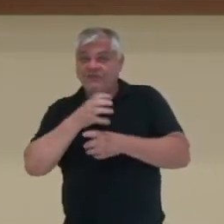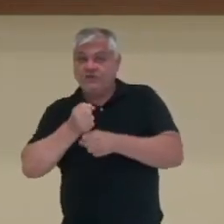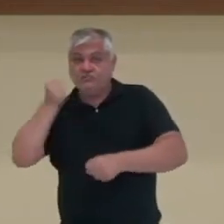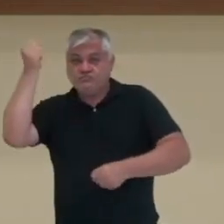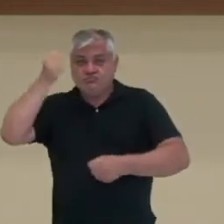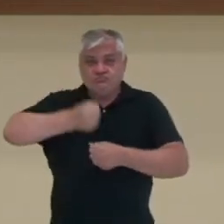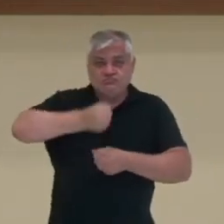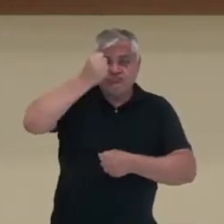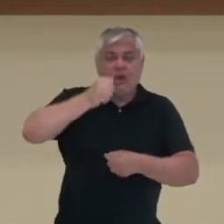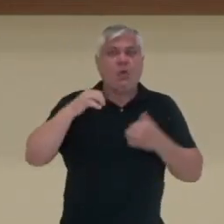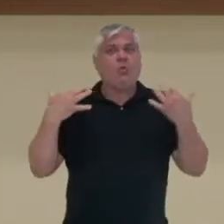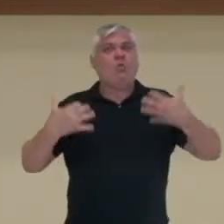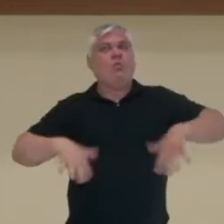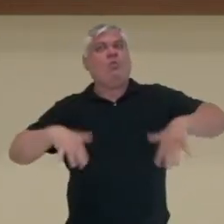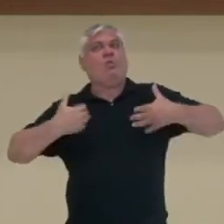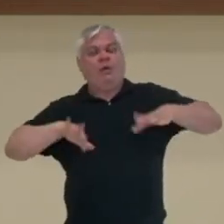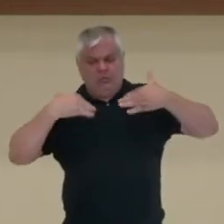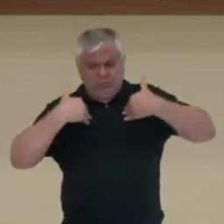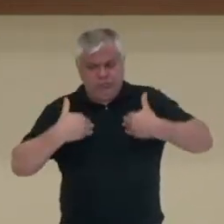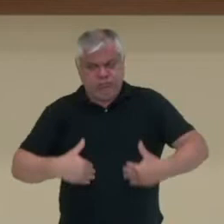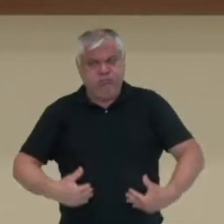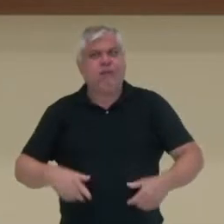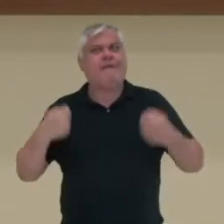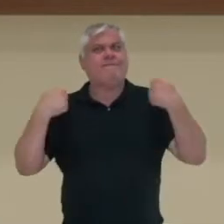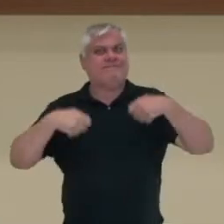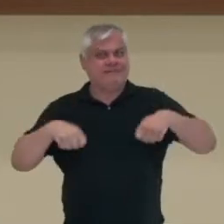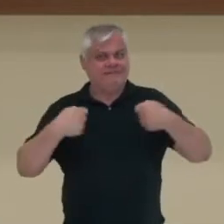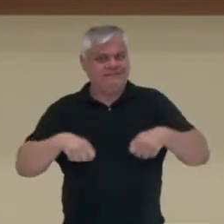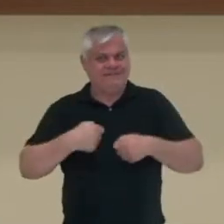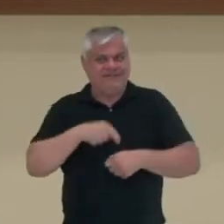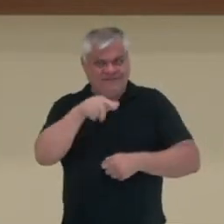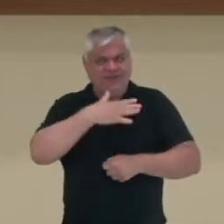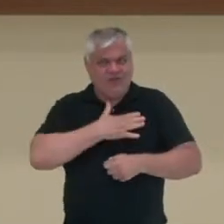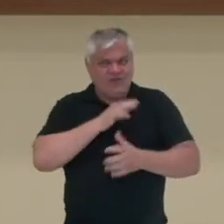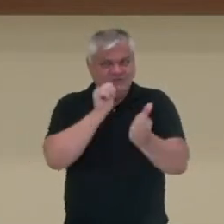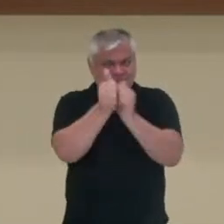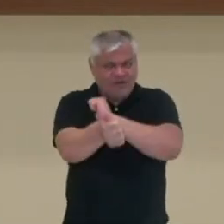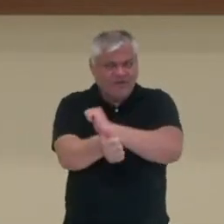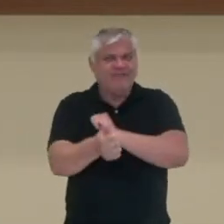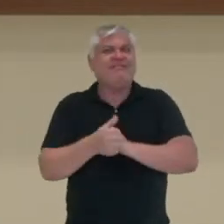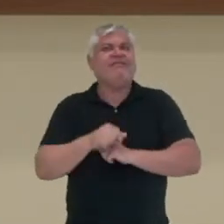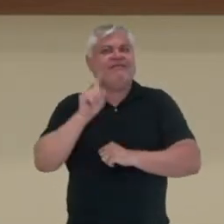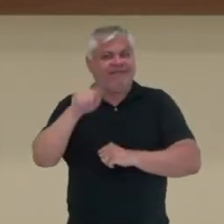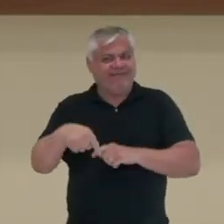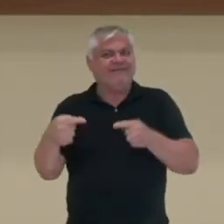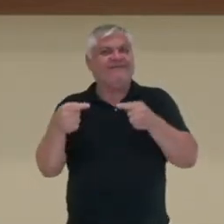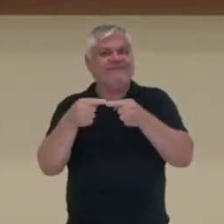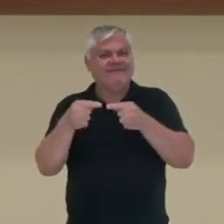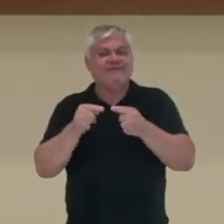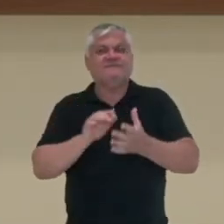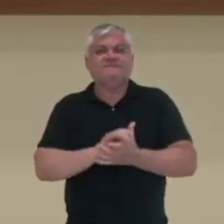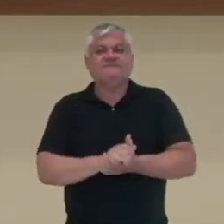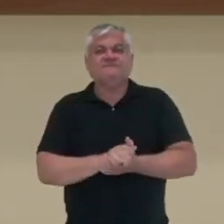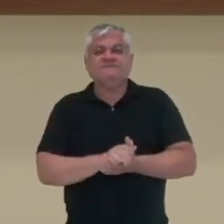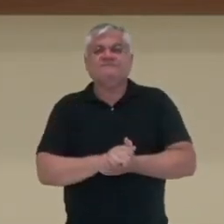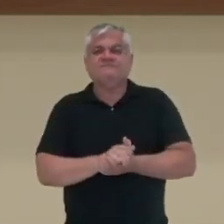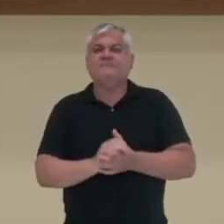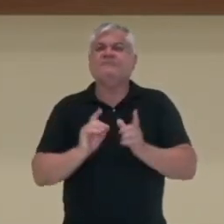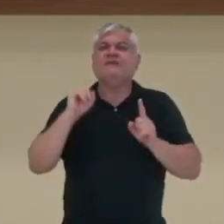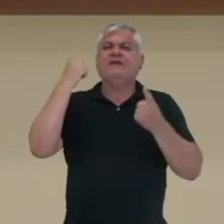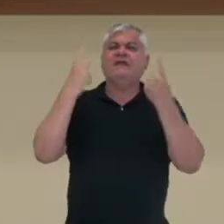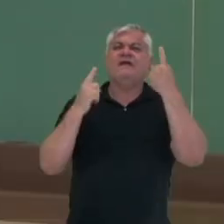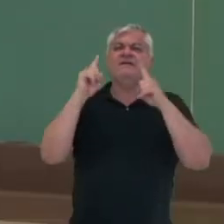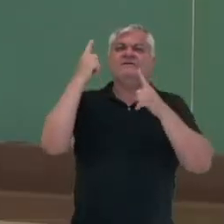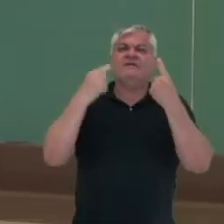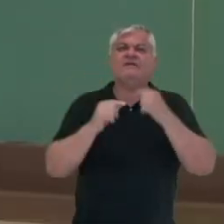frevo tem que ter uma disposição física muito grande. Você gosta de esporte? Porque o frevo é um esporte, gente. O carnaval,